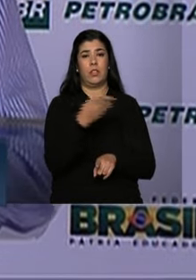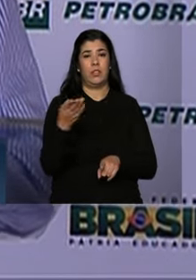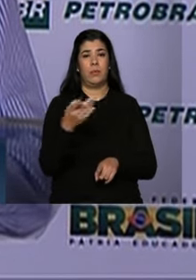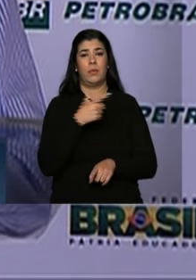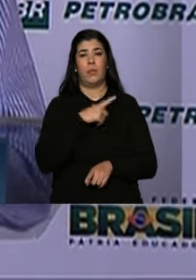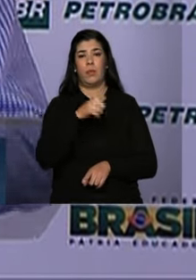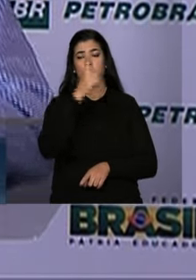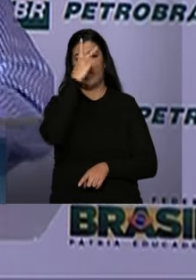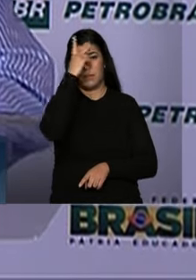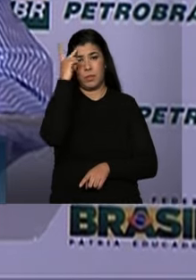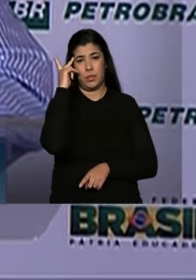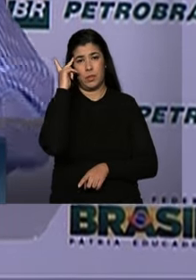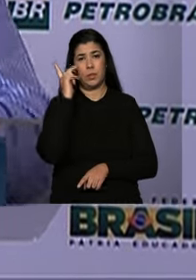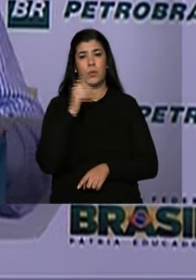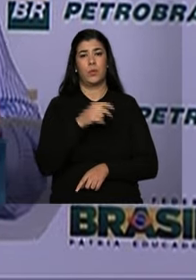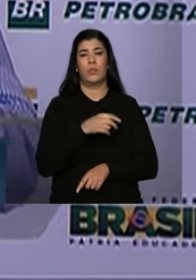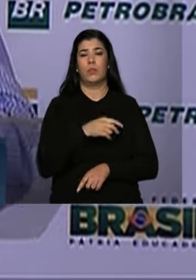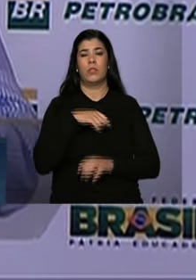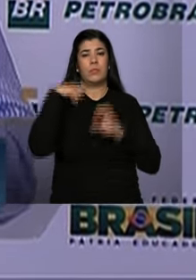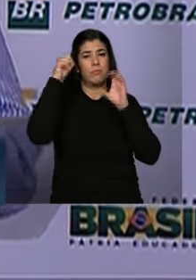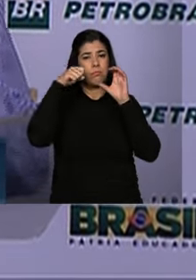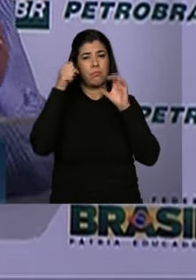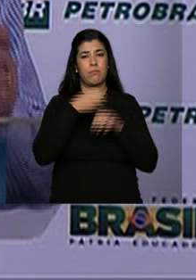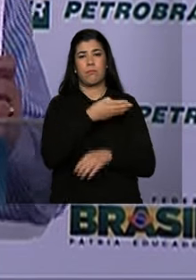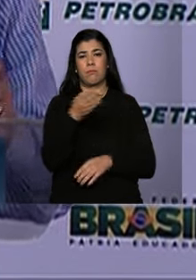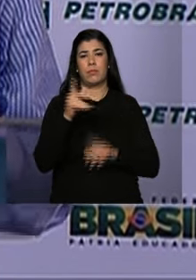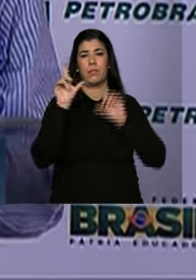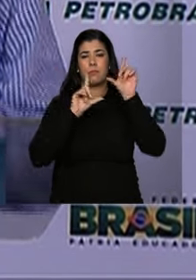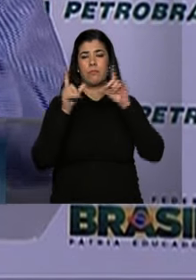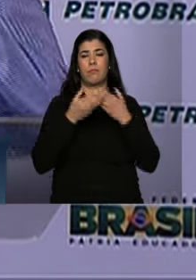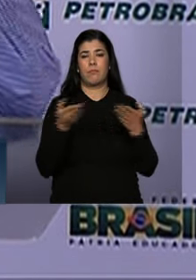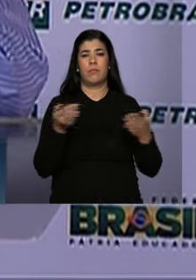presente. Enfim, boa tarde a todos.